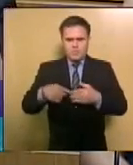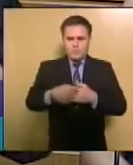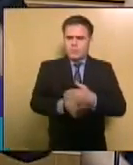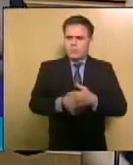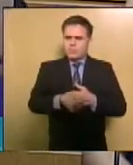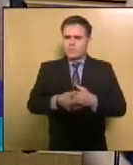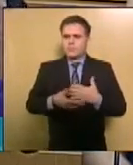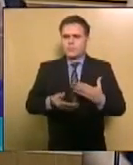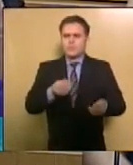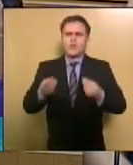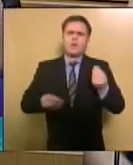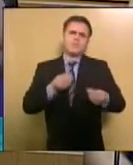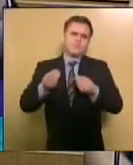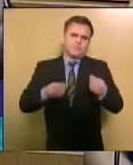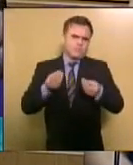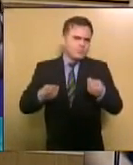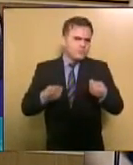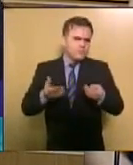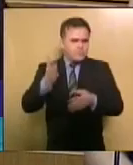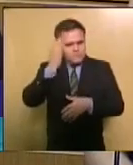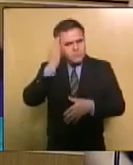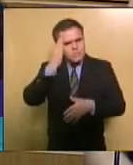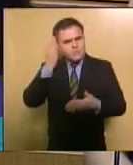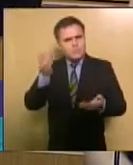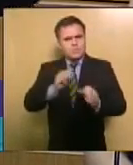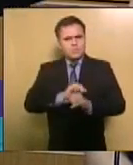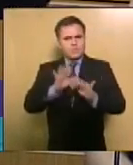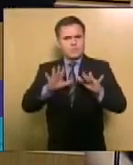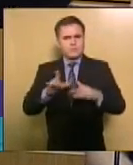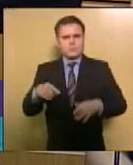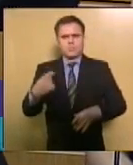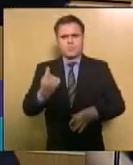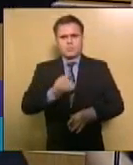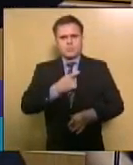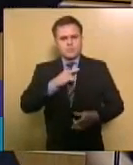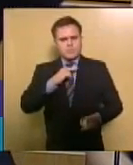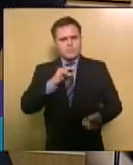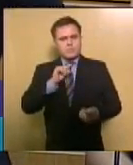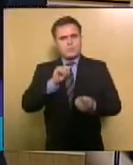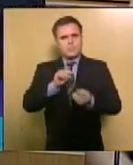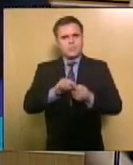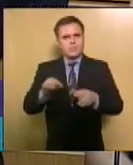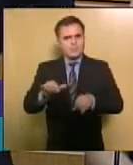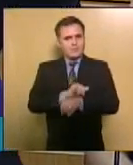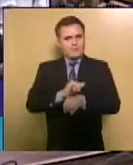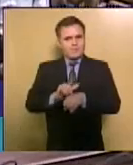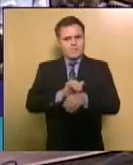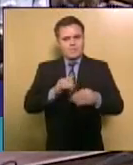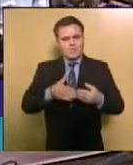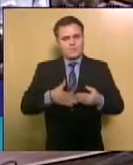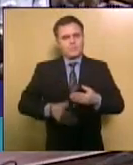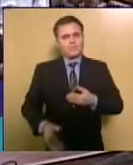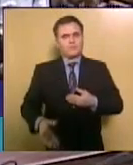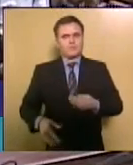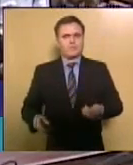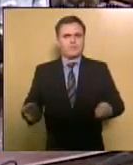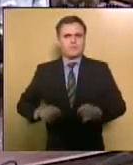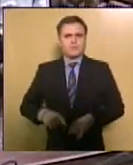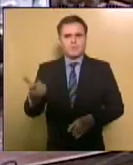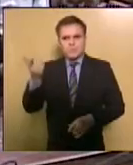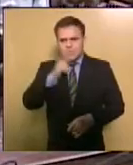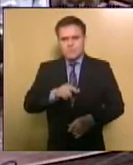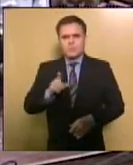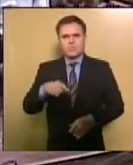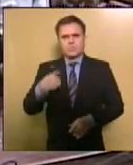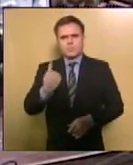proatividade Em que sentido no sentido de que a gente vai ter objetivos estratégicos de longo prazo a serem alcançados e a